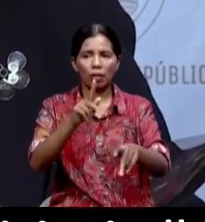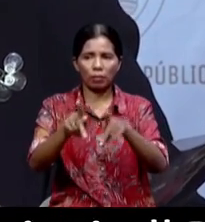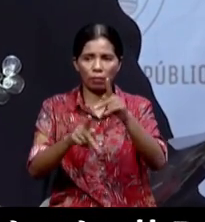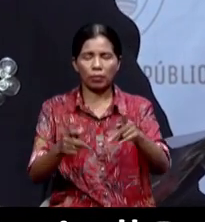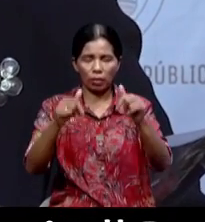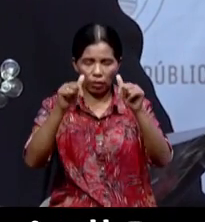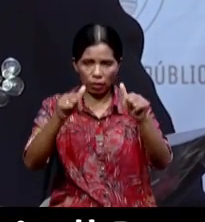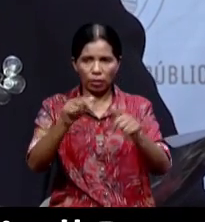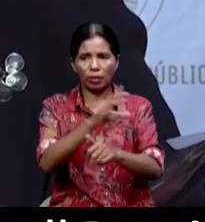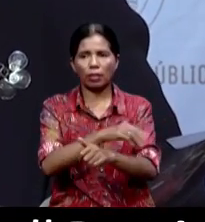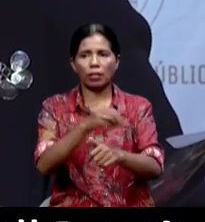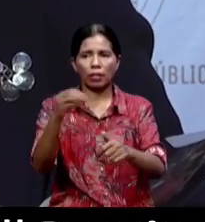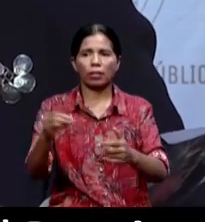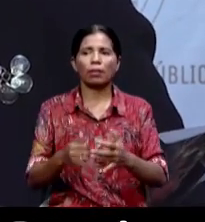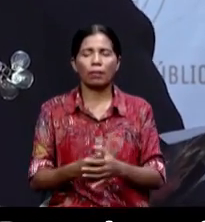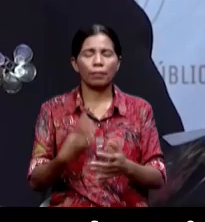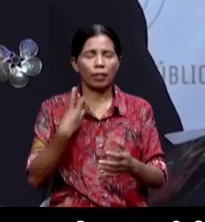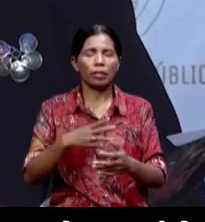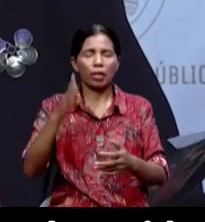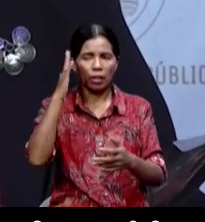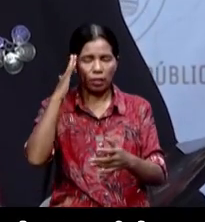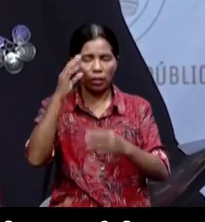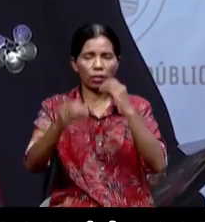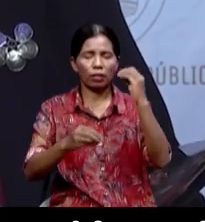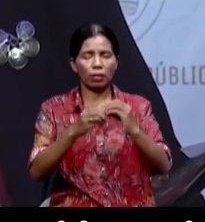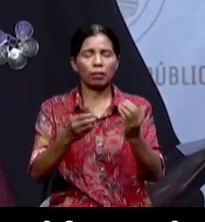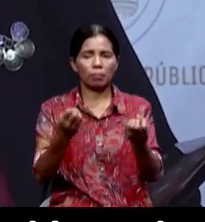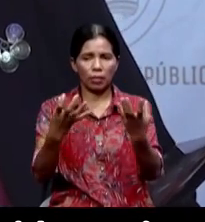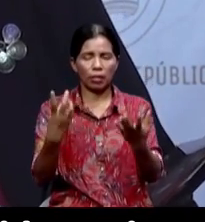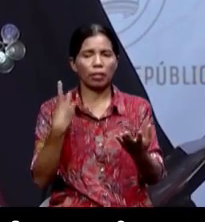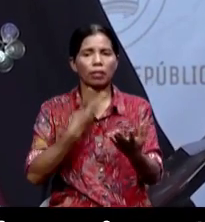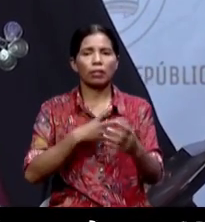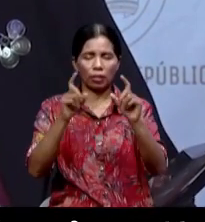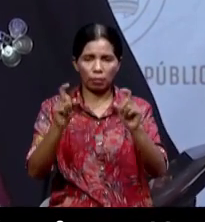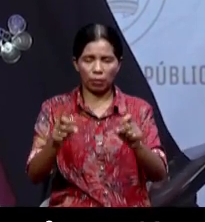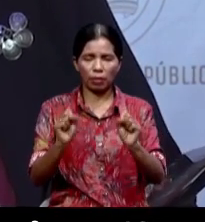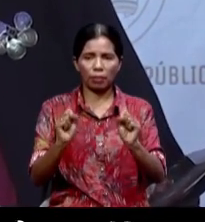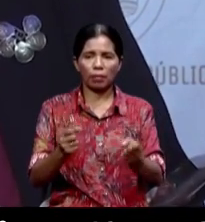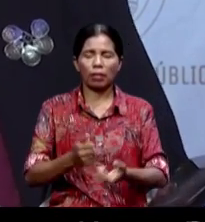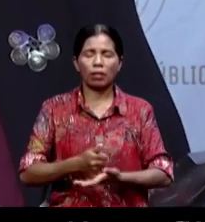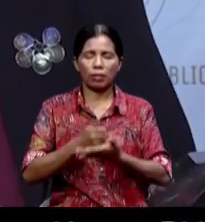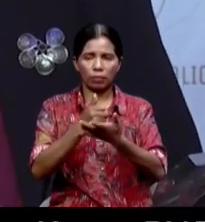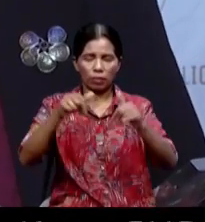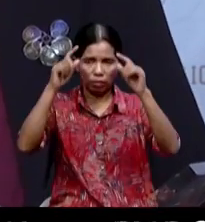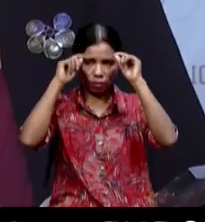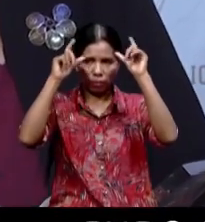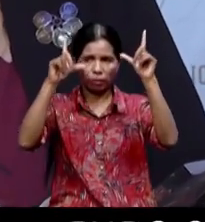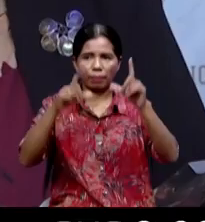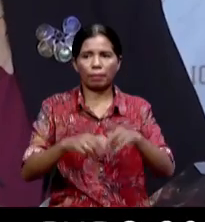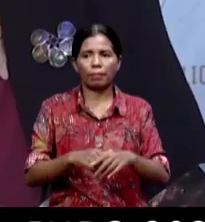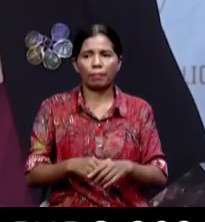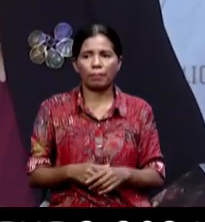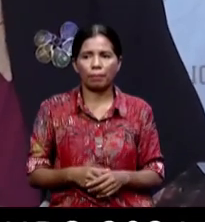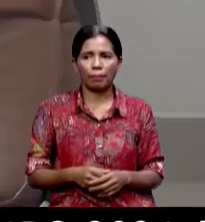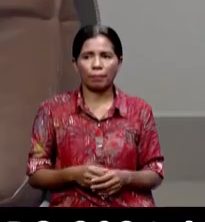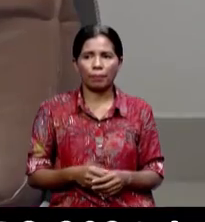ki ne, no mos kita rekonyese kata buat barak progres barak tapi memang aku tesian ya Timor Leste. Across the